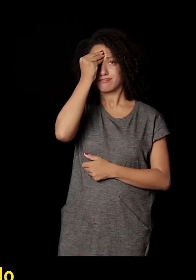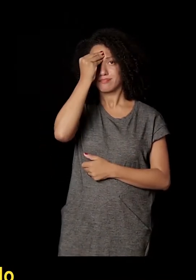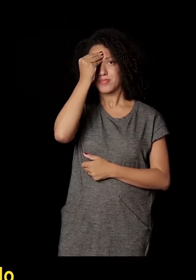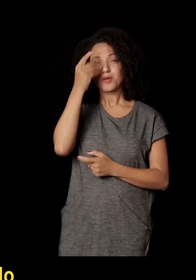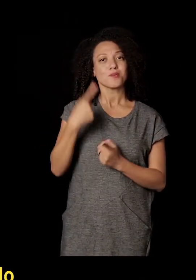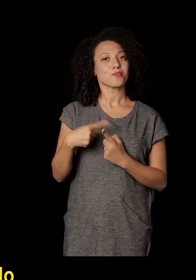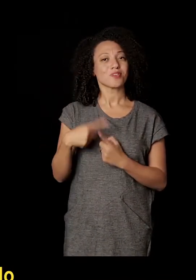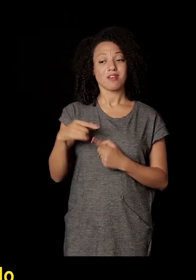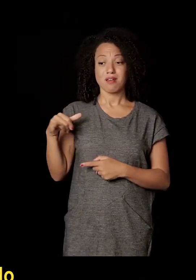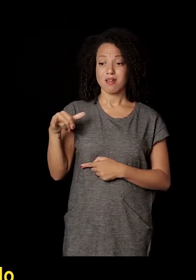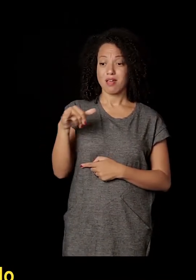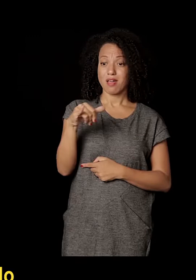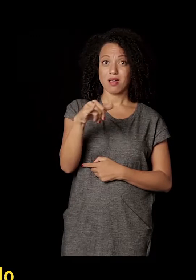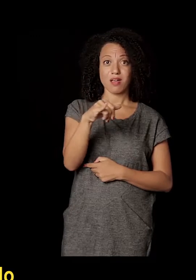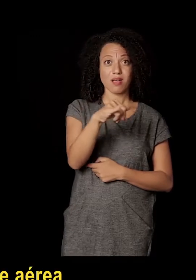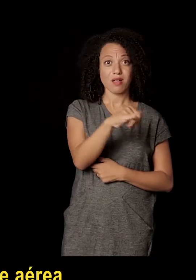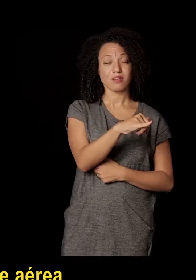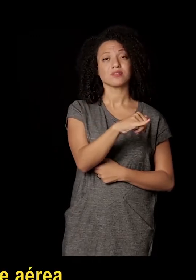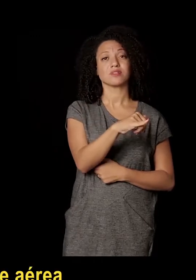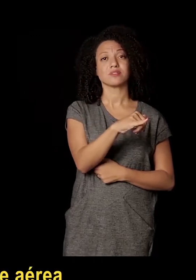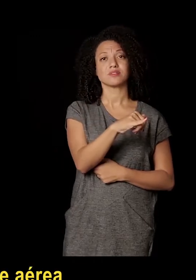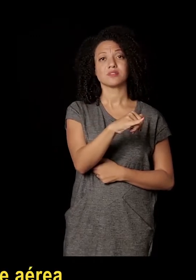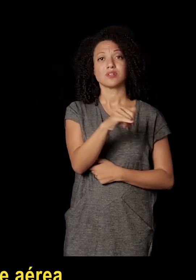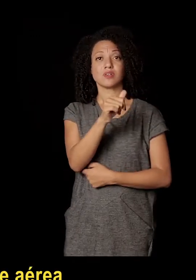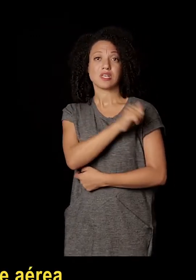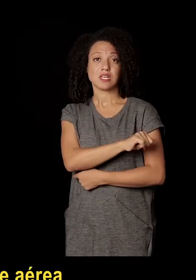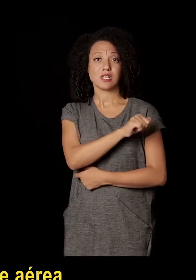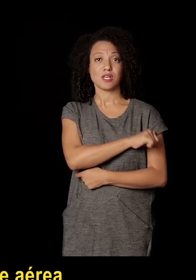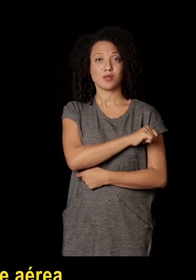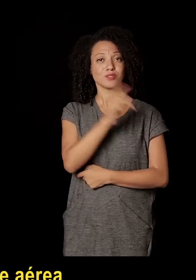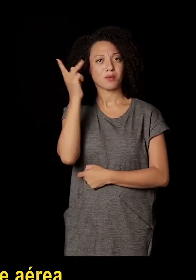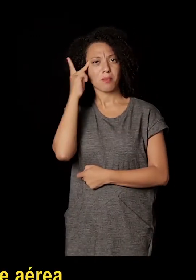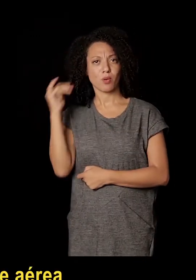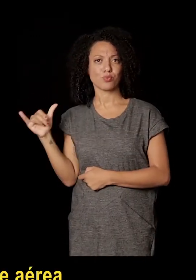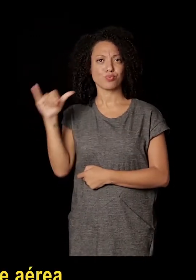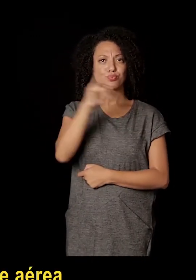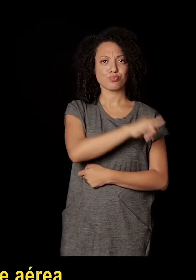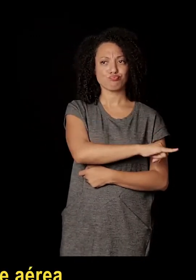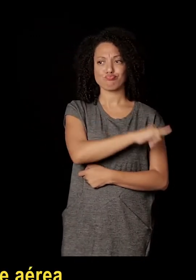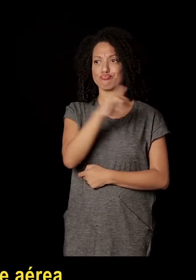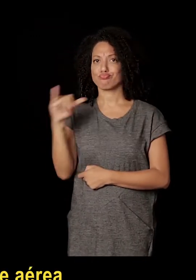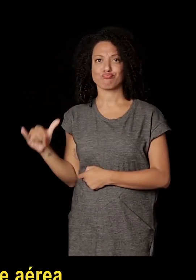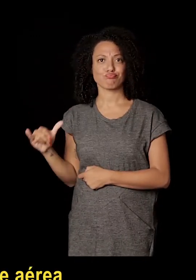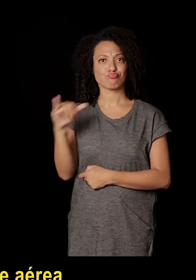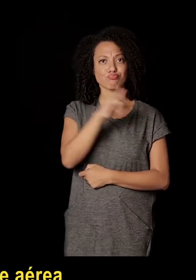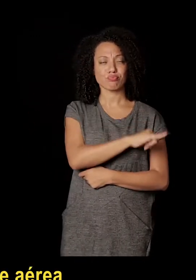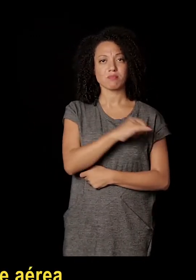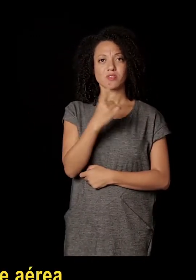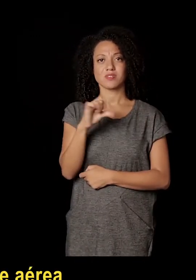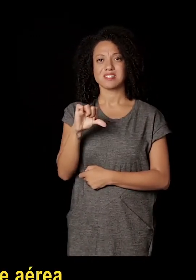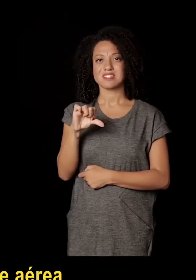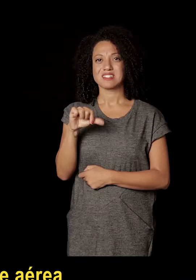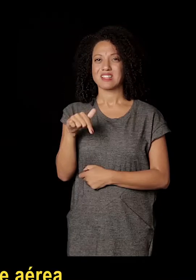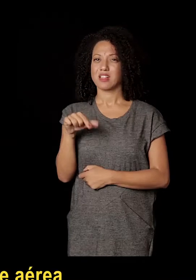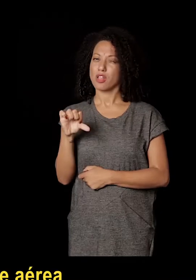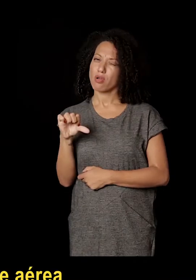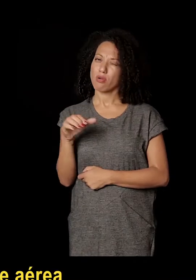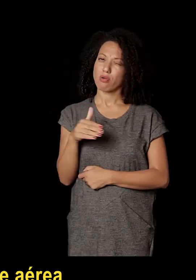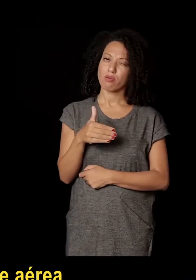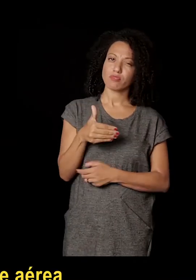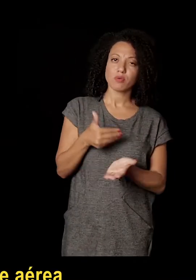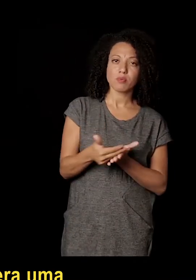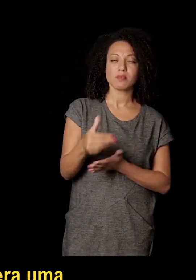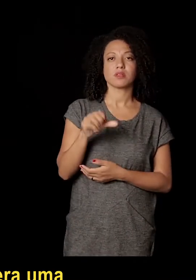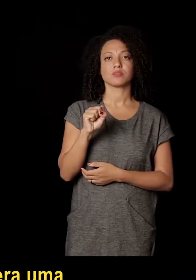para mim o resto da vida, porque ele era o avião que fazia ponte aérea Rio-São Paulo. E São Paulo, em